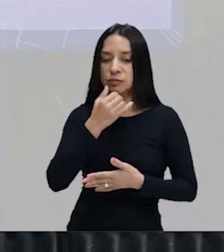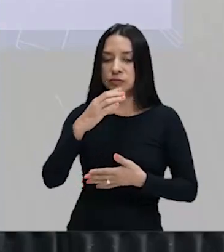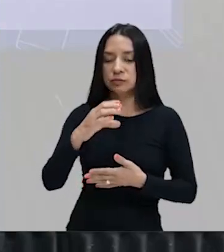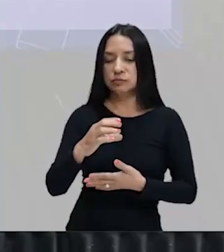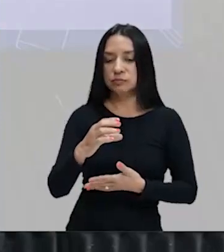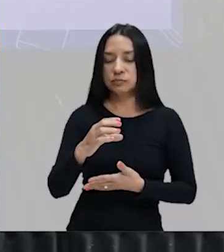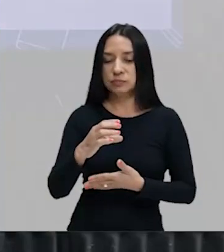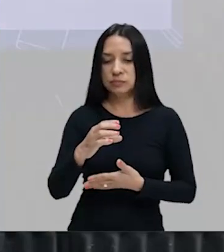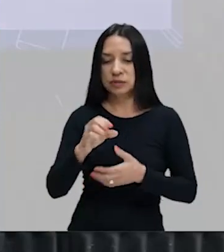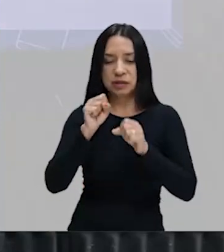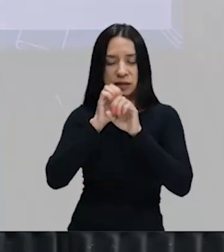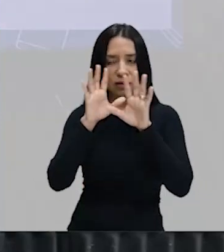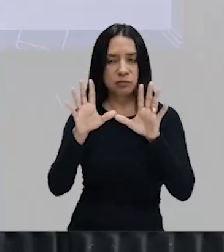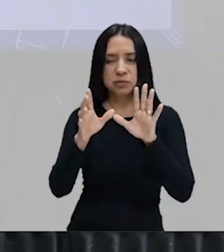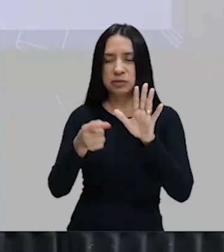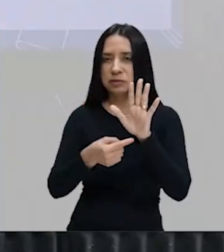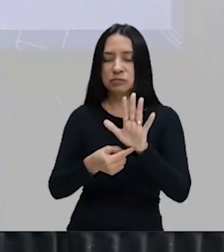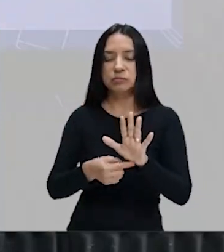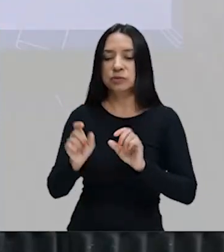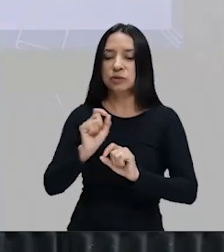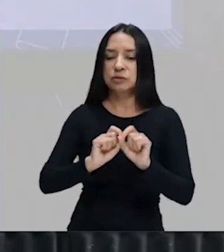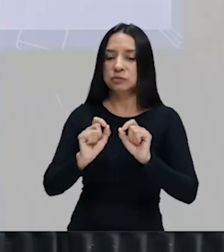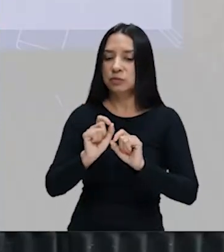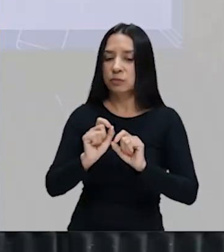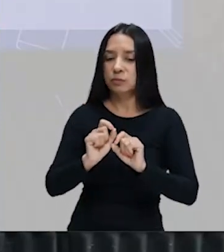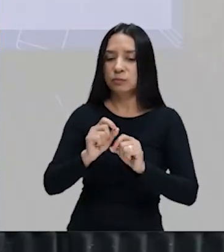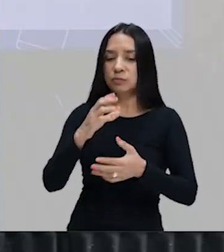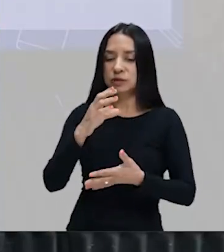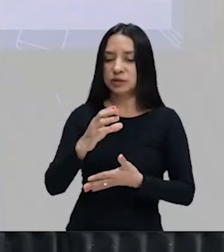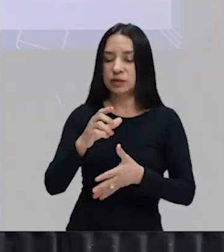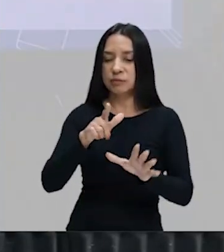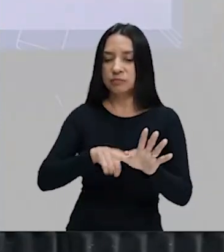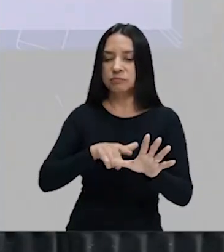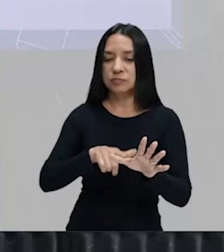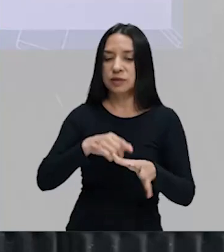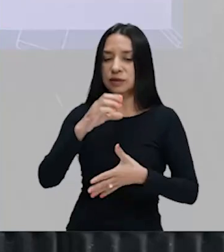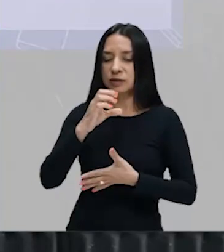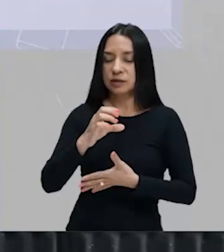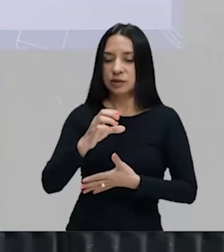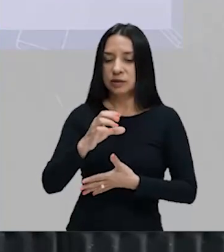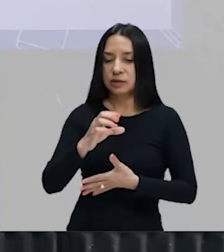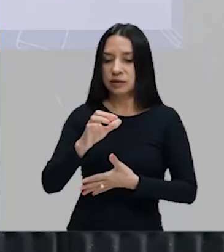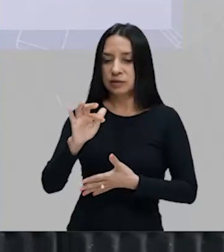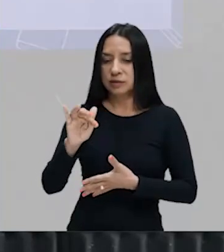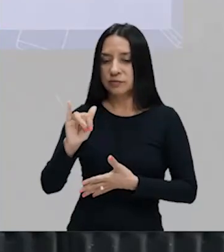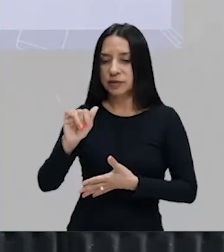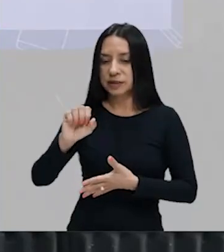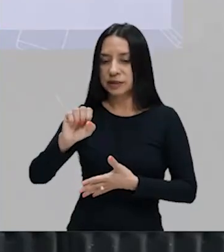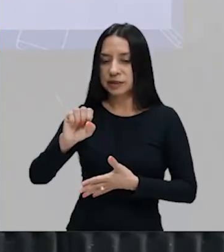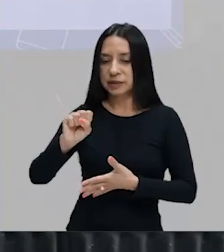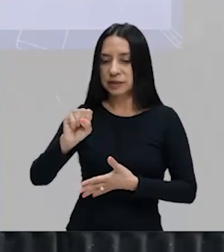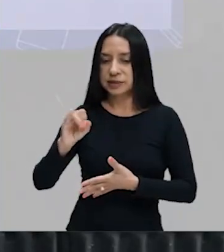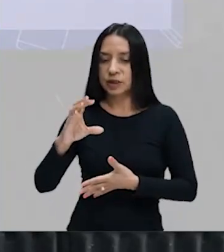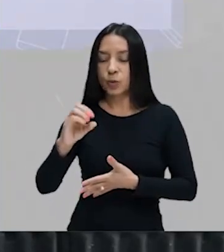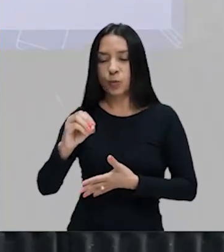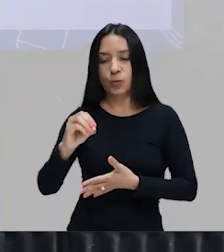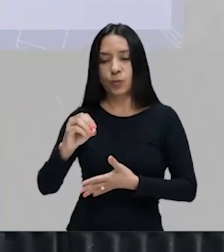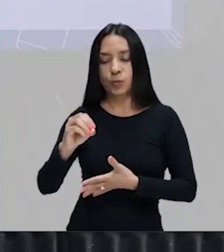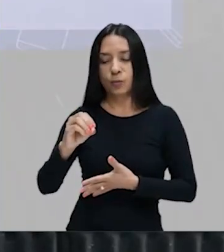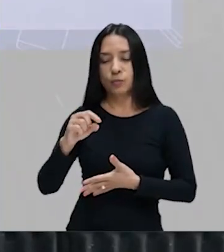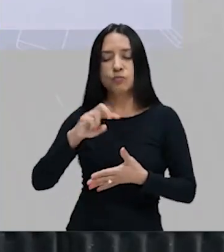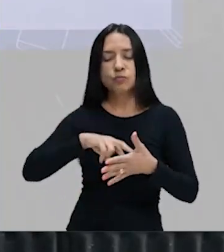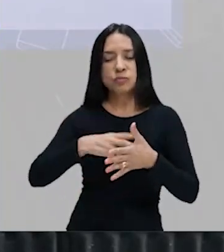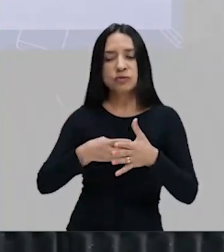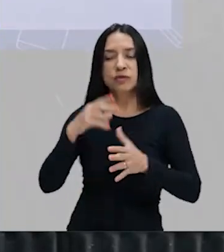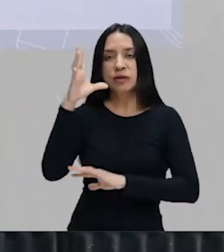ali claramente sendo colocado. Letra C, a física, físico, a physis, a natureza. Bom, a letra C, muito